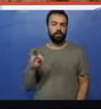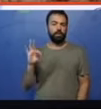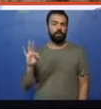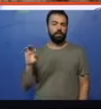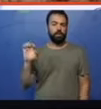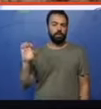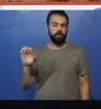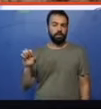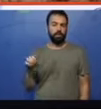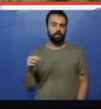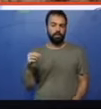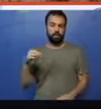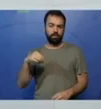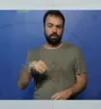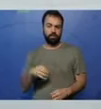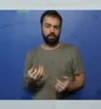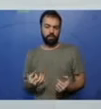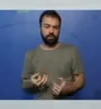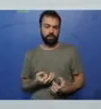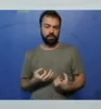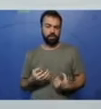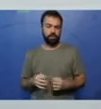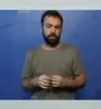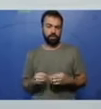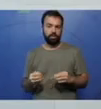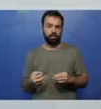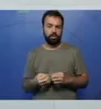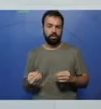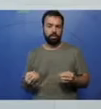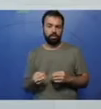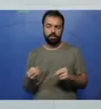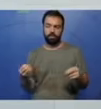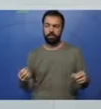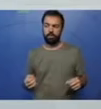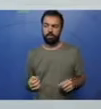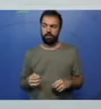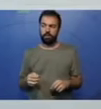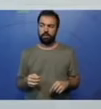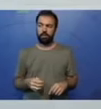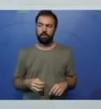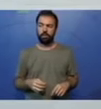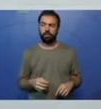metal, além de outros vários minerais no nosso corpo também.